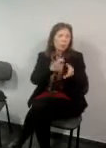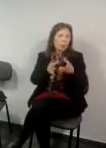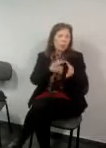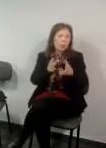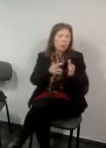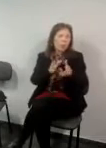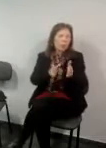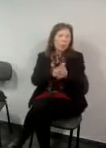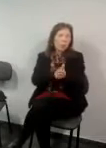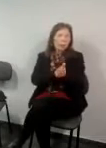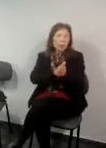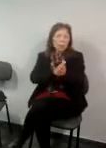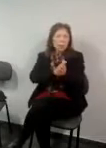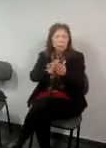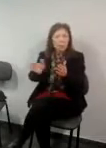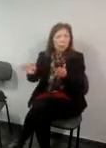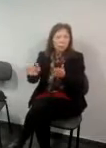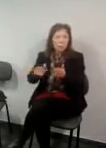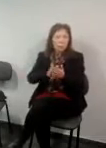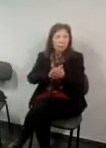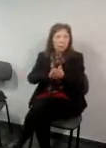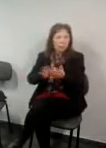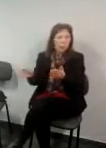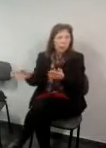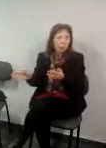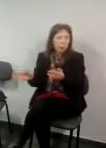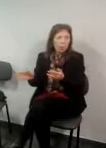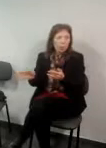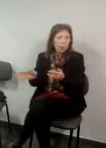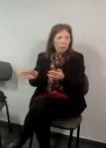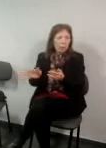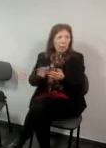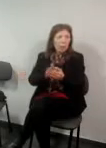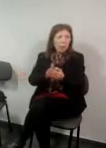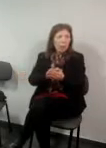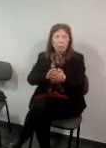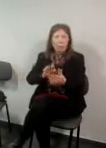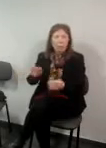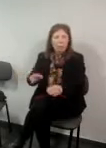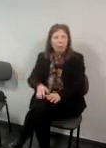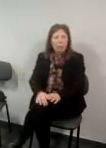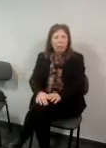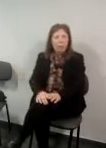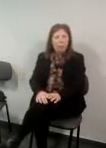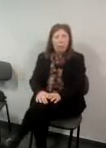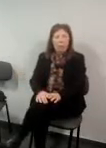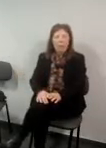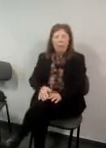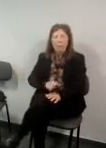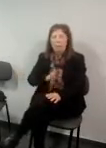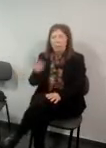vai metabolizar e tal. E aí vai ver o que joga fora do intestino, né? O grosso. E